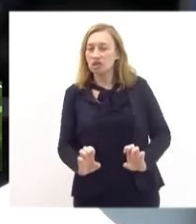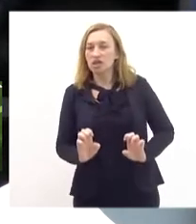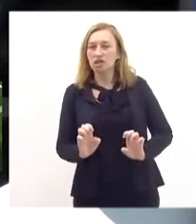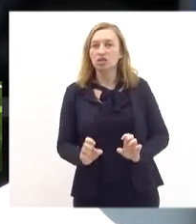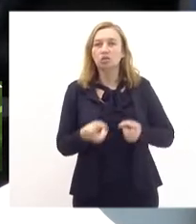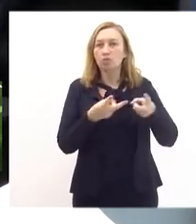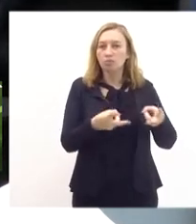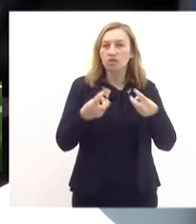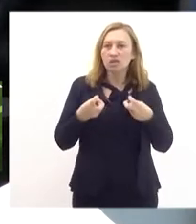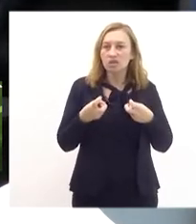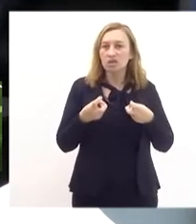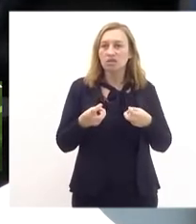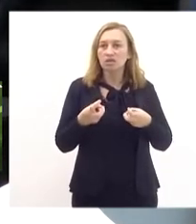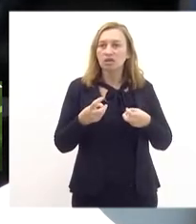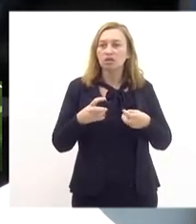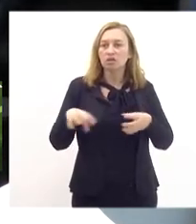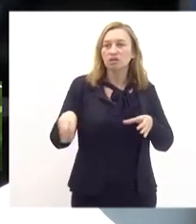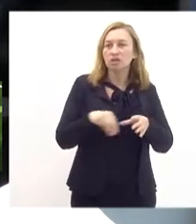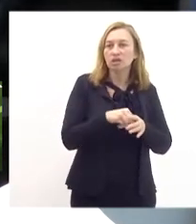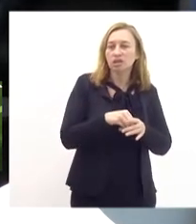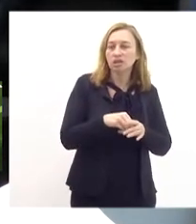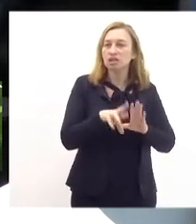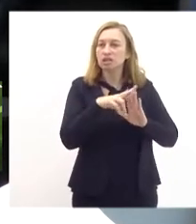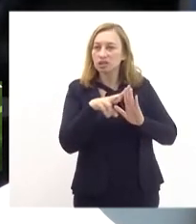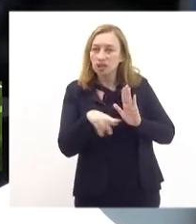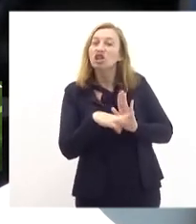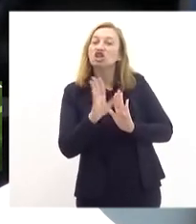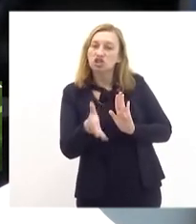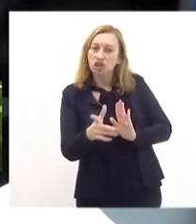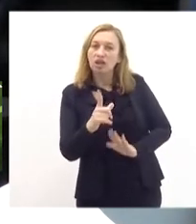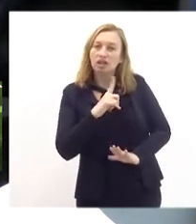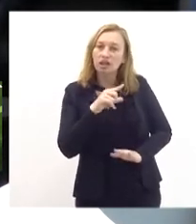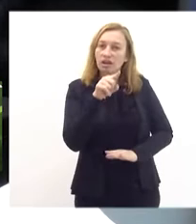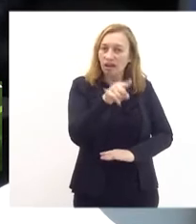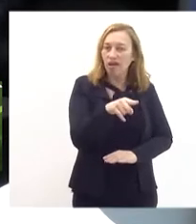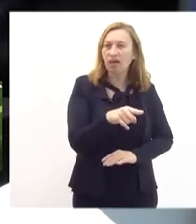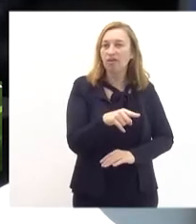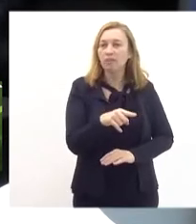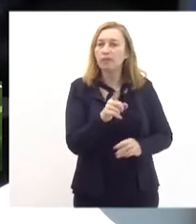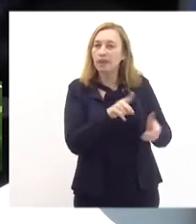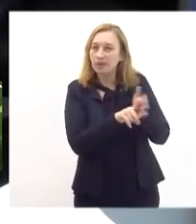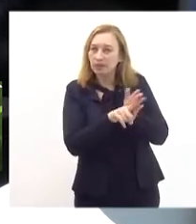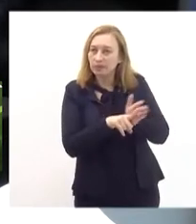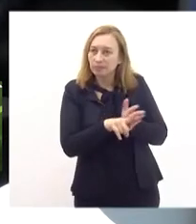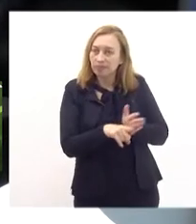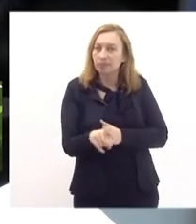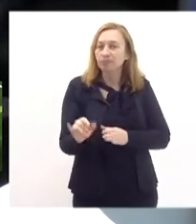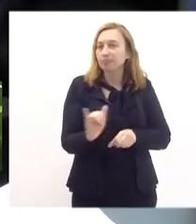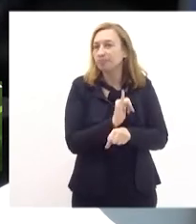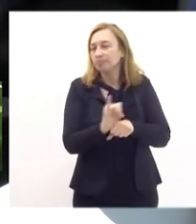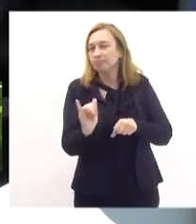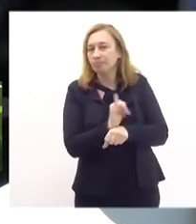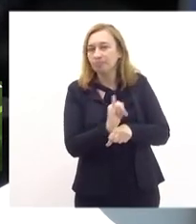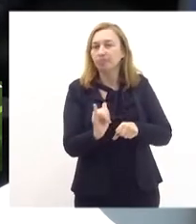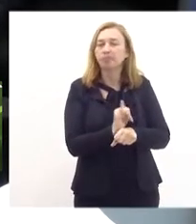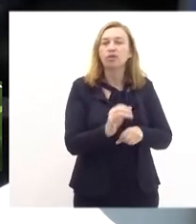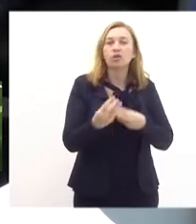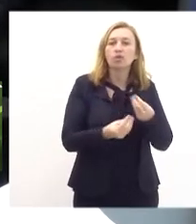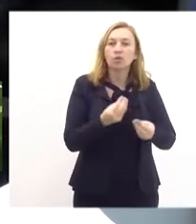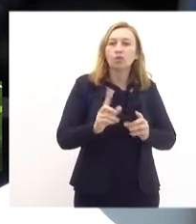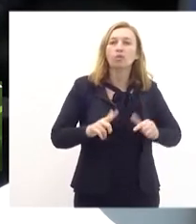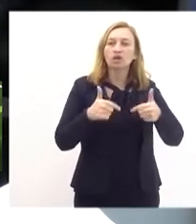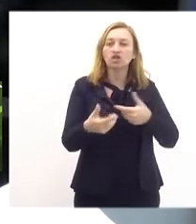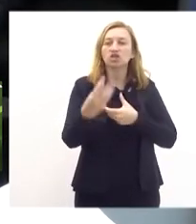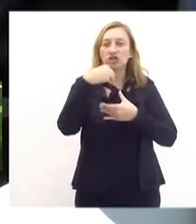gente observa a questão da aplicação das sanções, já existe lá a questão da análise dos mecanismos dos procedimentos internos